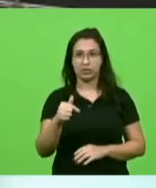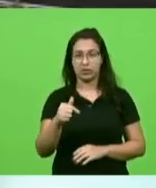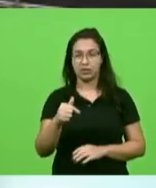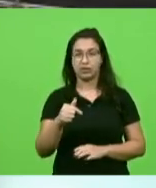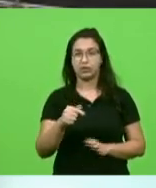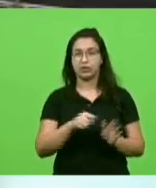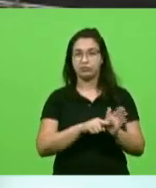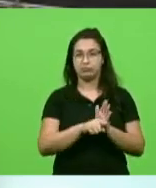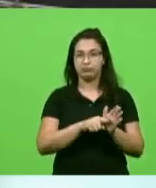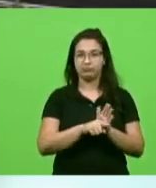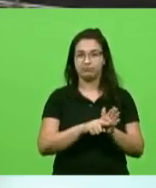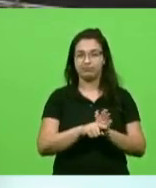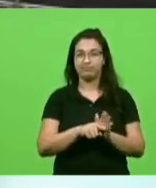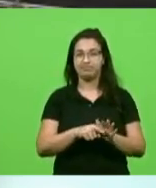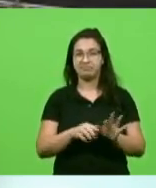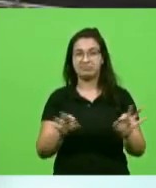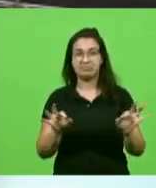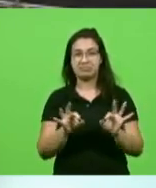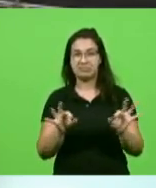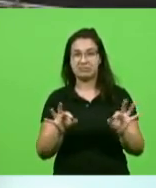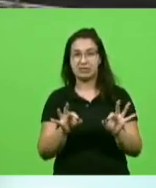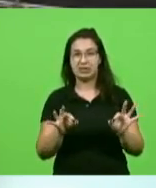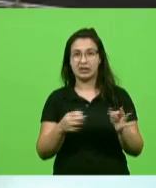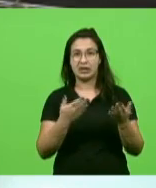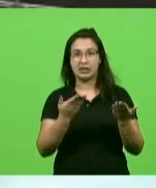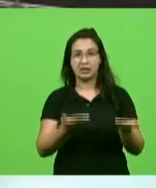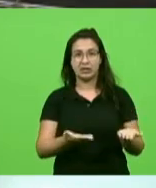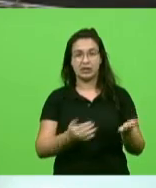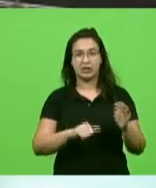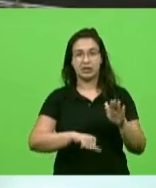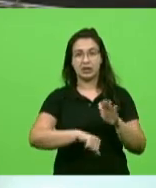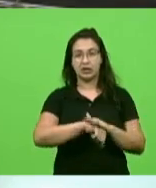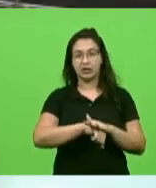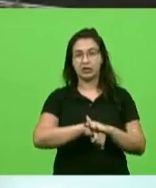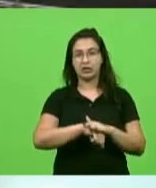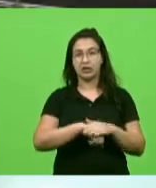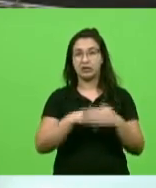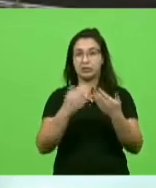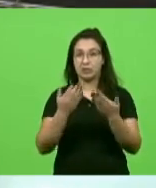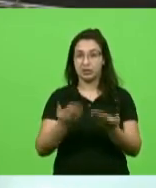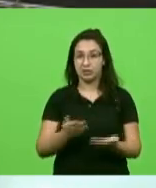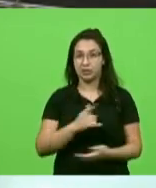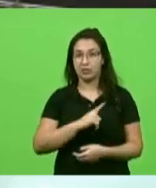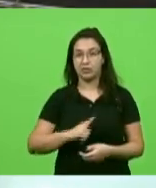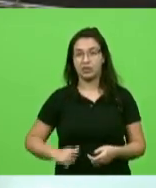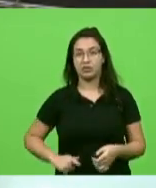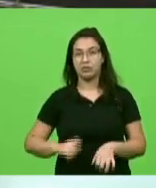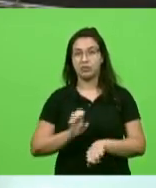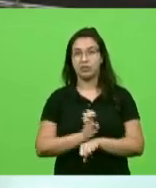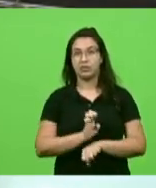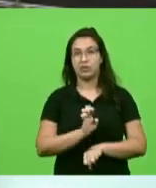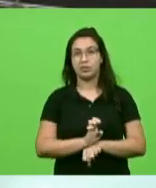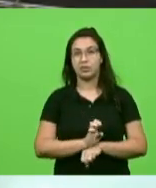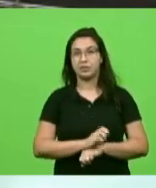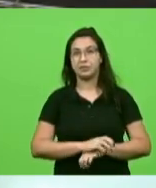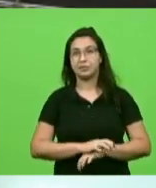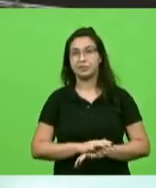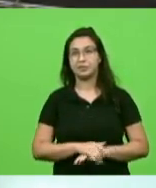a inexistência da prática ilegal por parte do governador do Estado